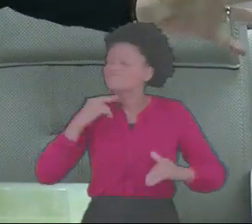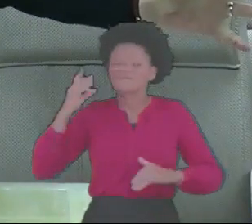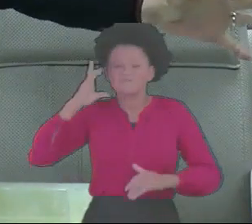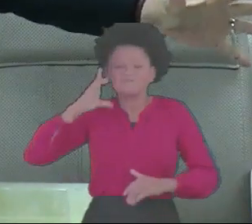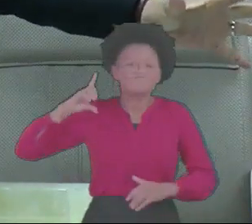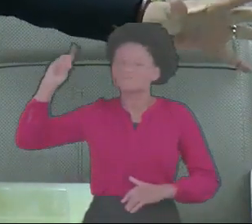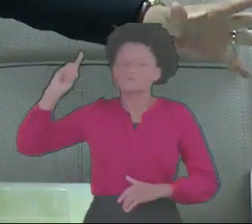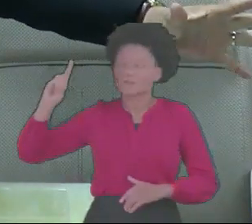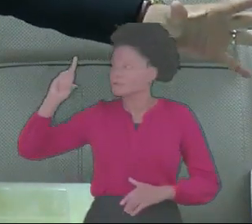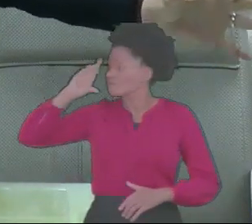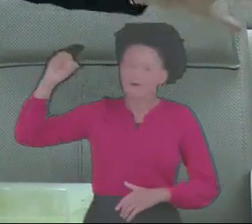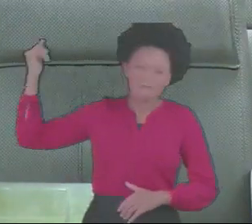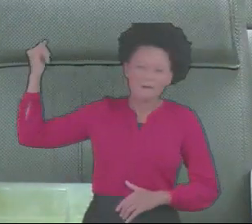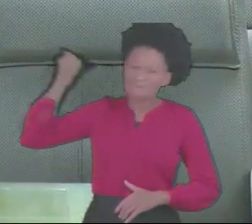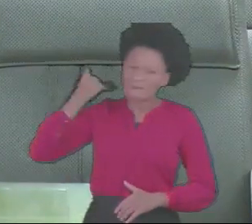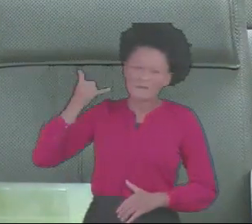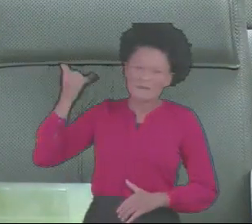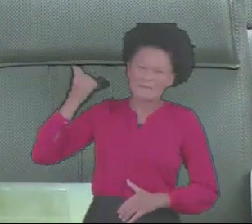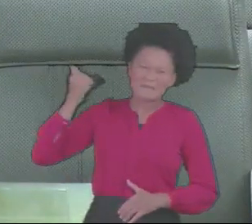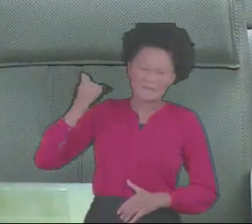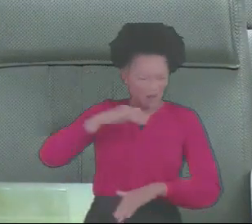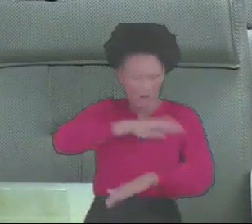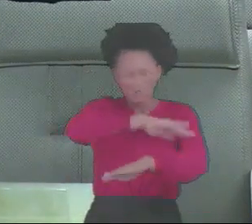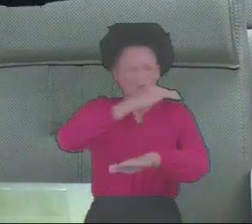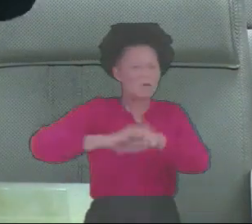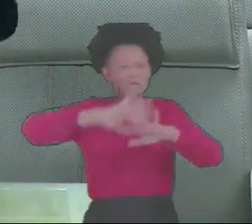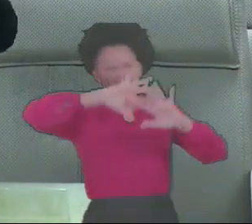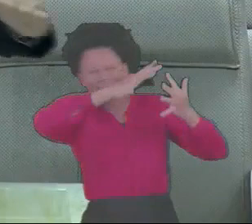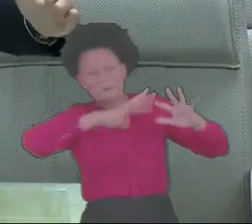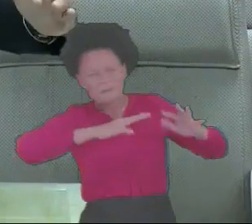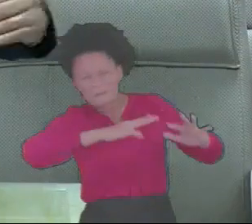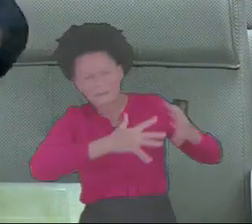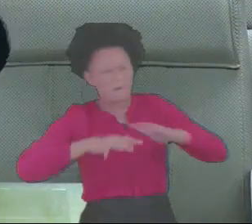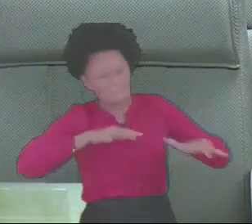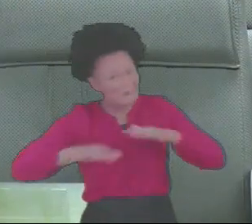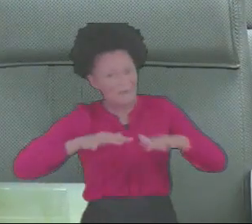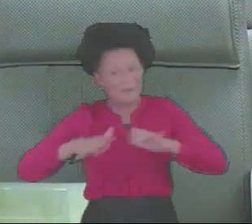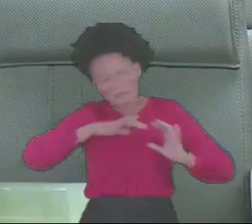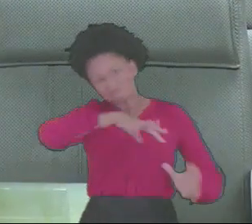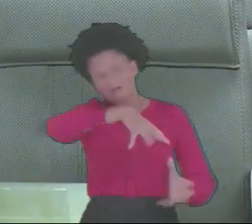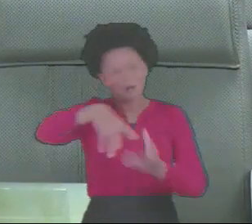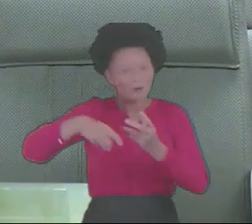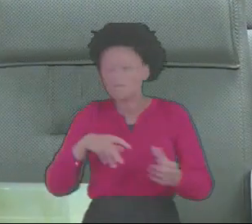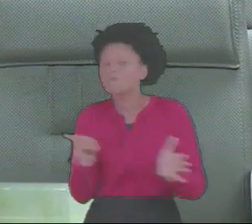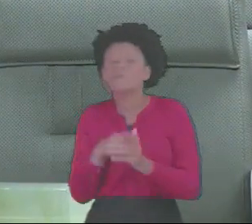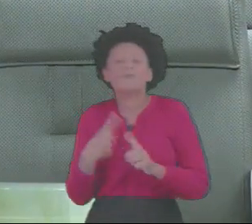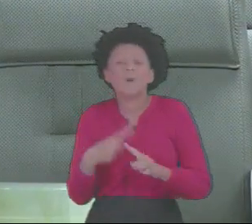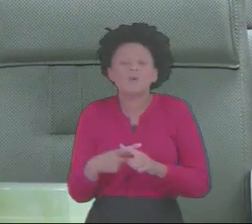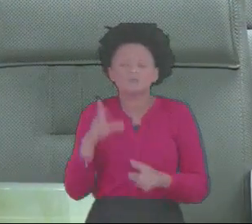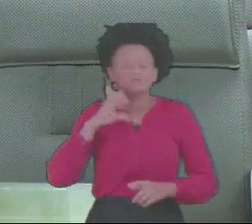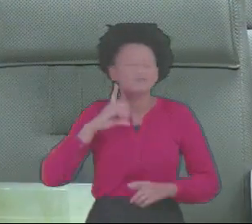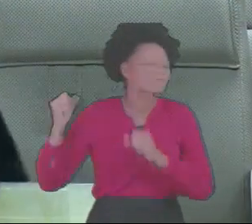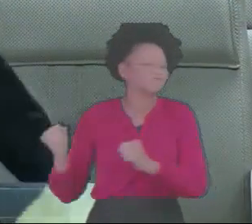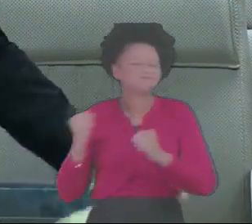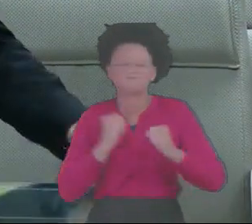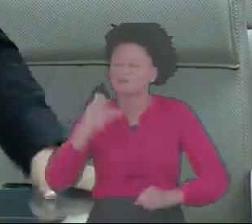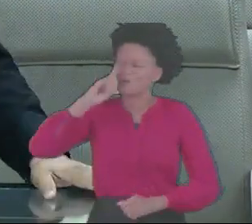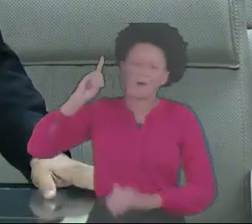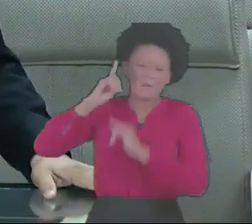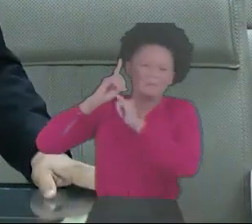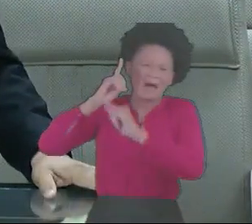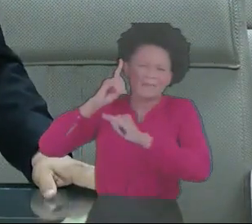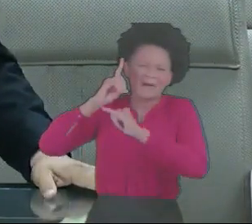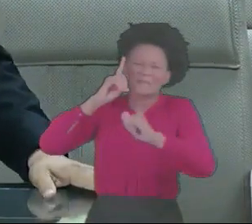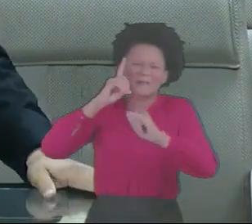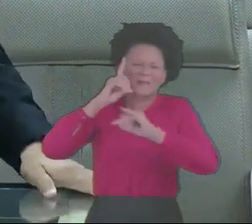que fala vida vez em quando ele fala os montes se de rap abala se até rápido porque o Deus todo-poderoso está falando do glórias a